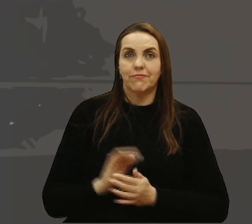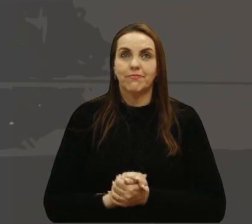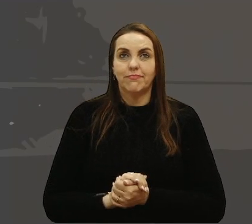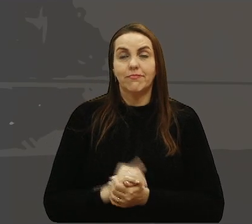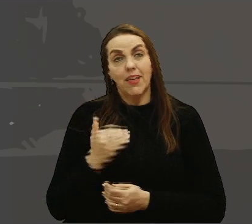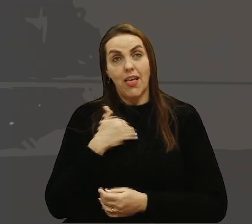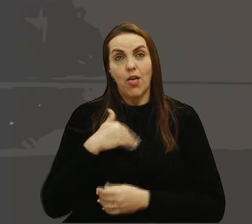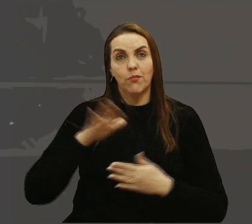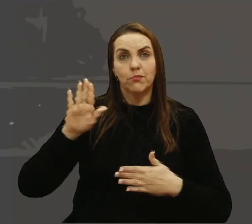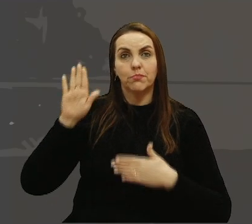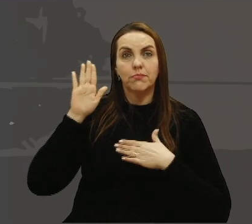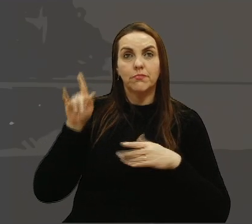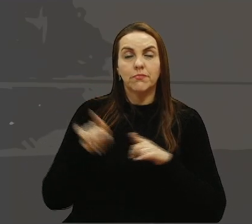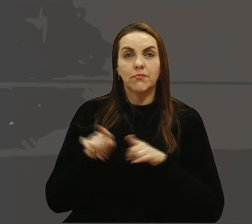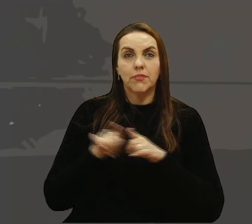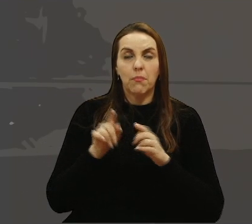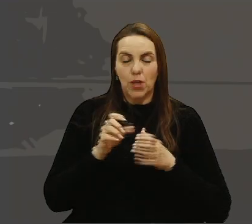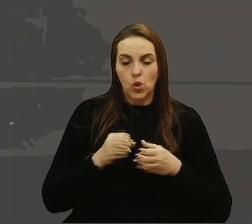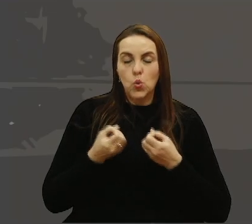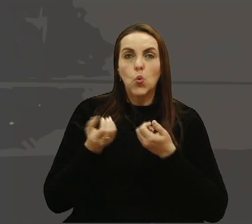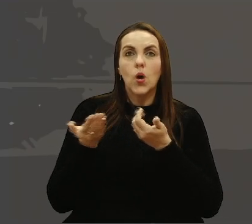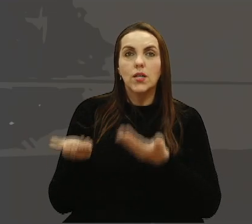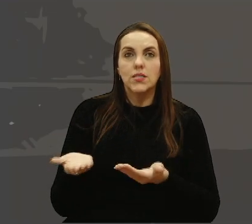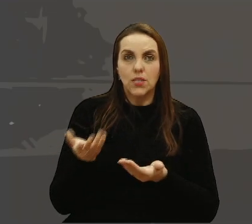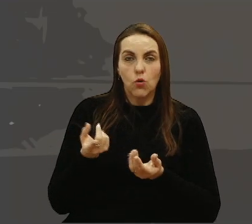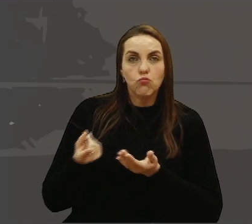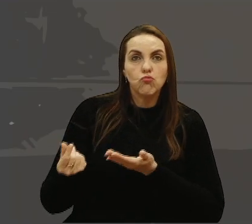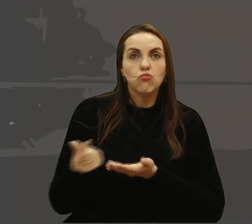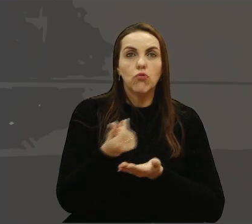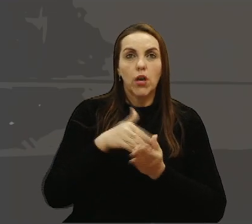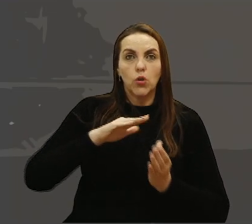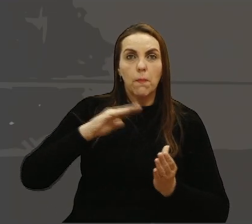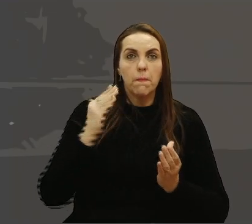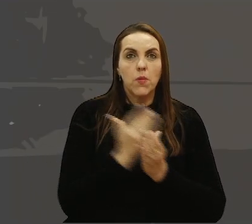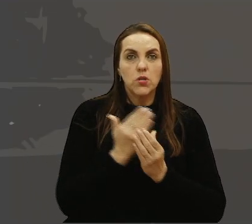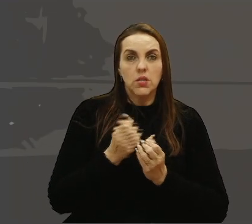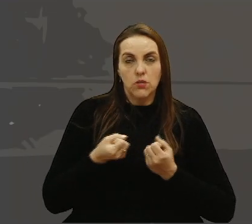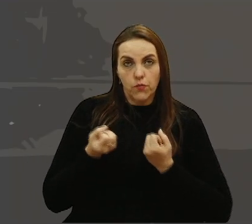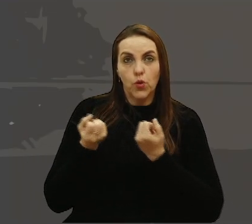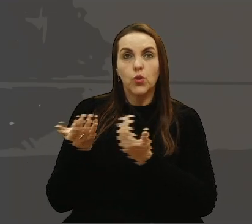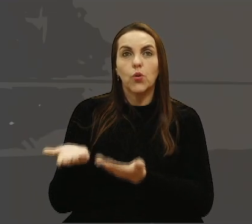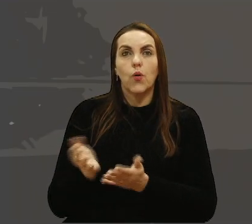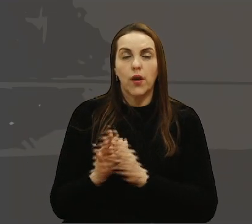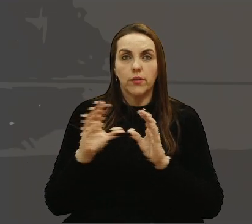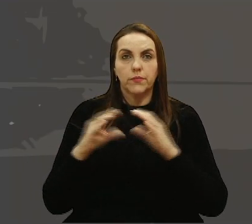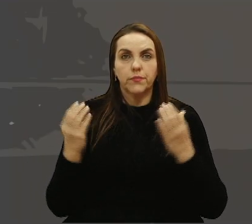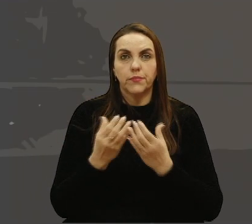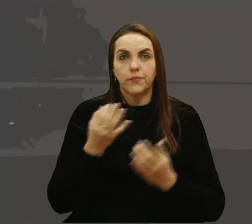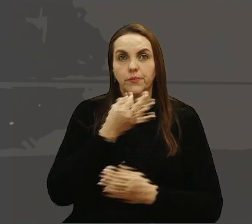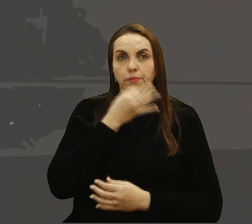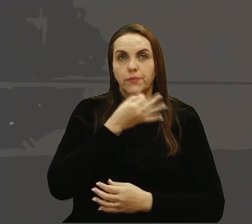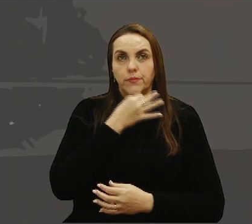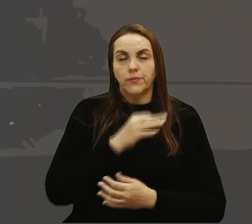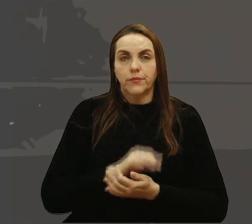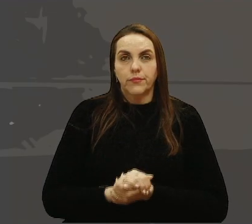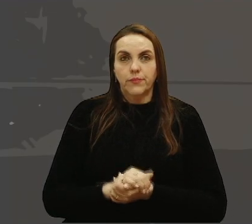me comprometo a doar o valor arrecadado. O valor que chegar dos processos eu vou doar. A comunidade de Caxias do Sul